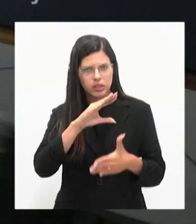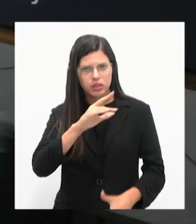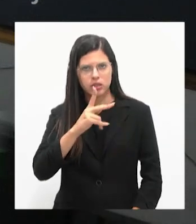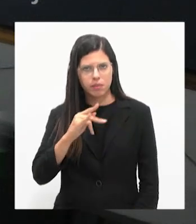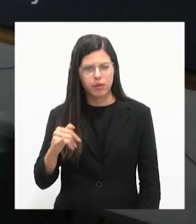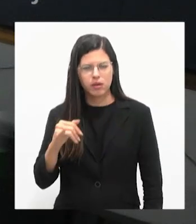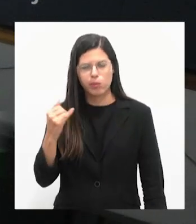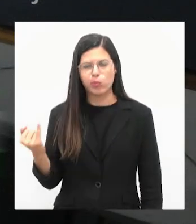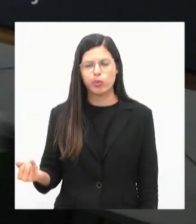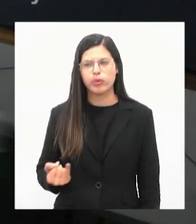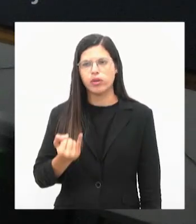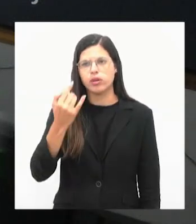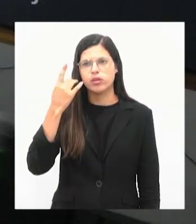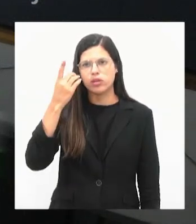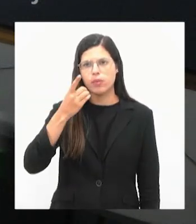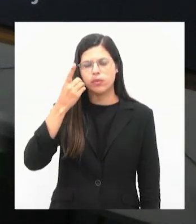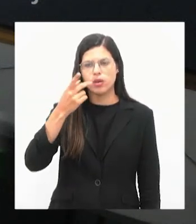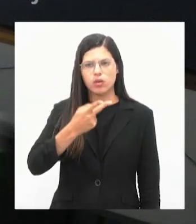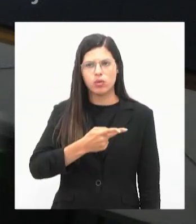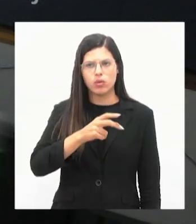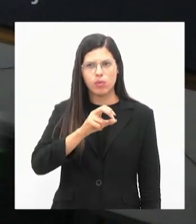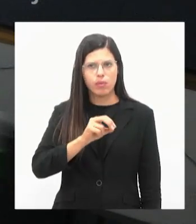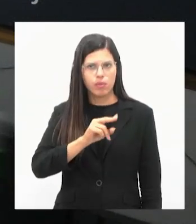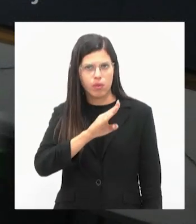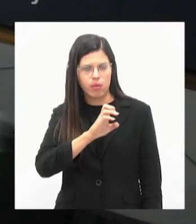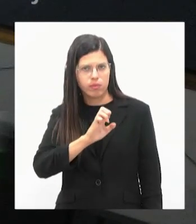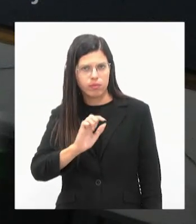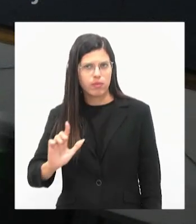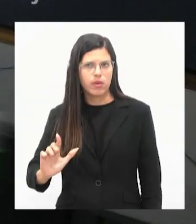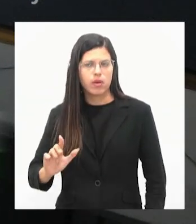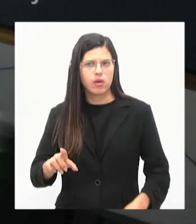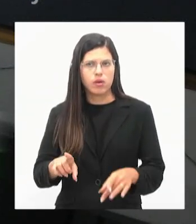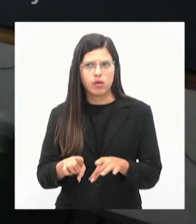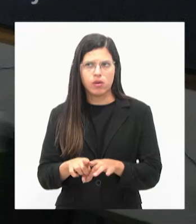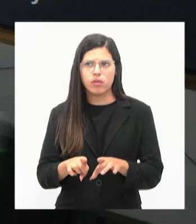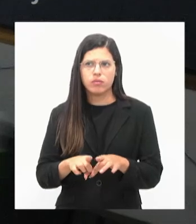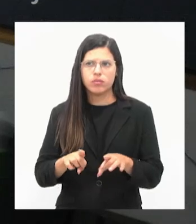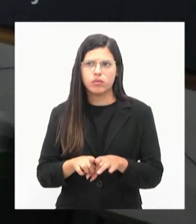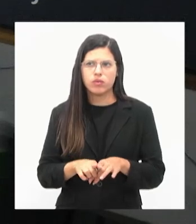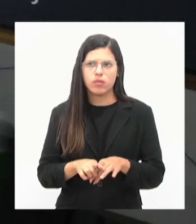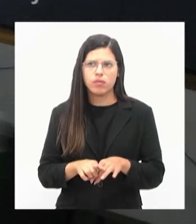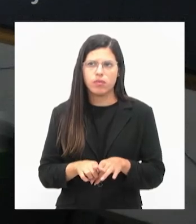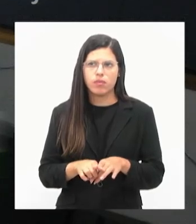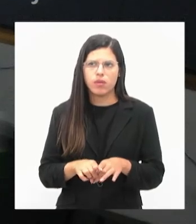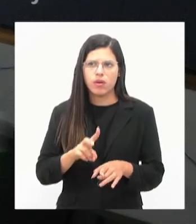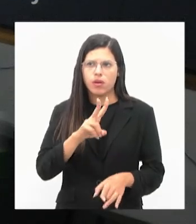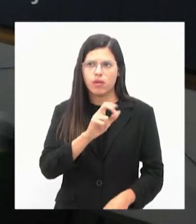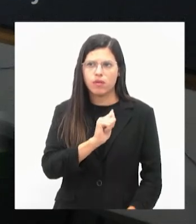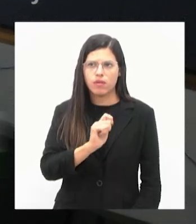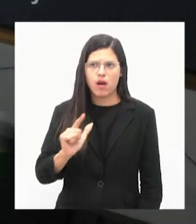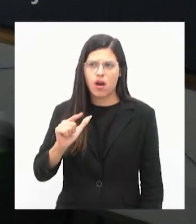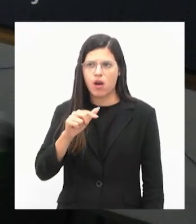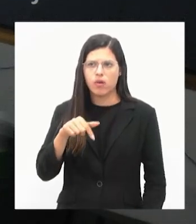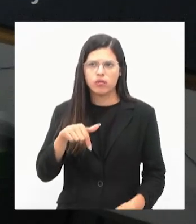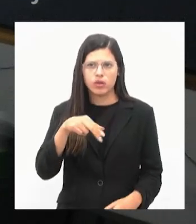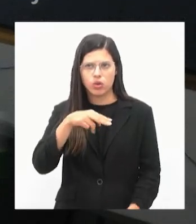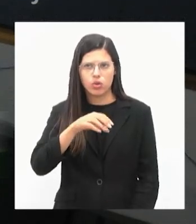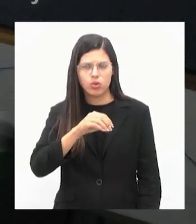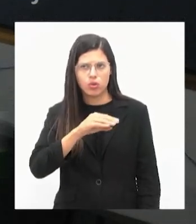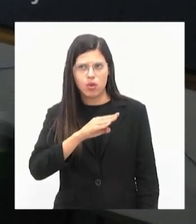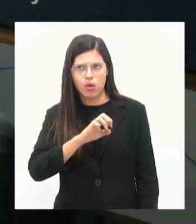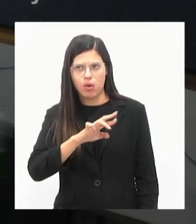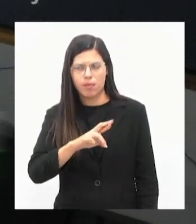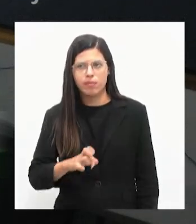né? Deputado Poubel, Nobre, grande parceiro, Val, saudar a todos. Com